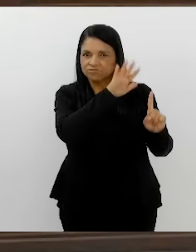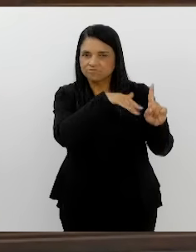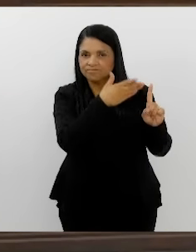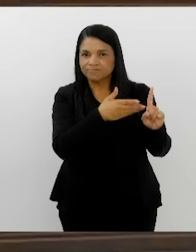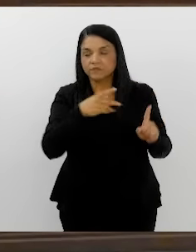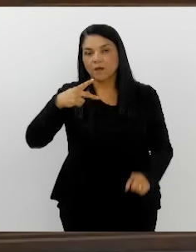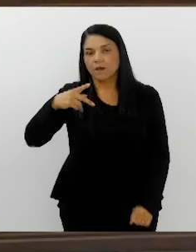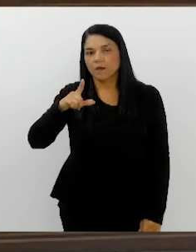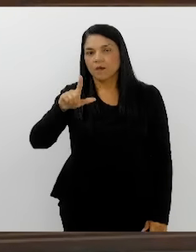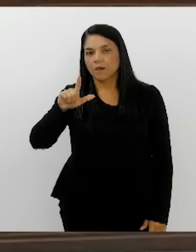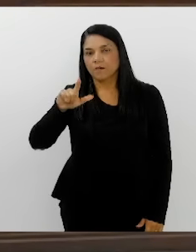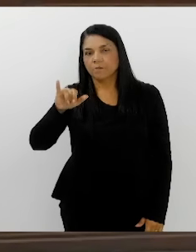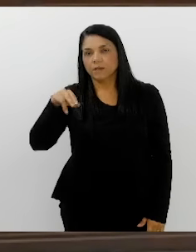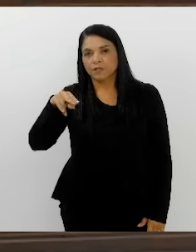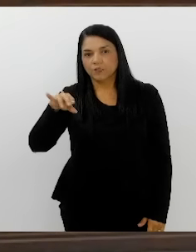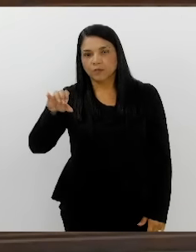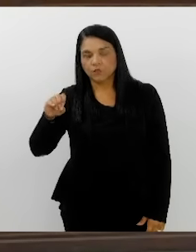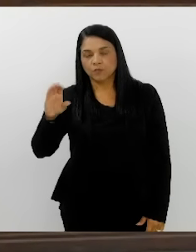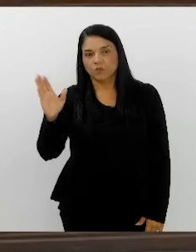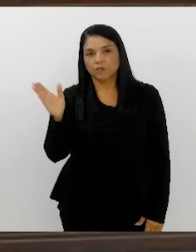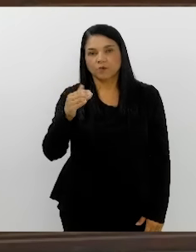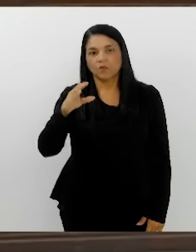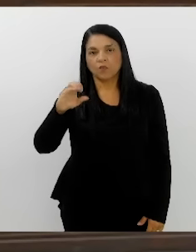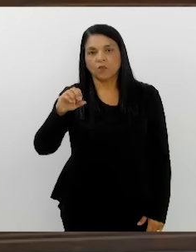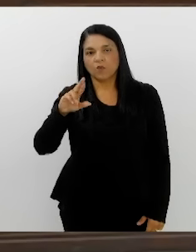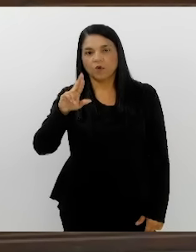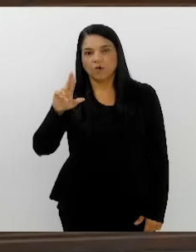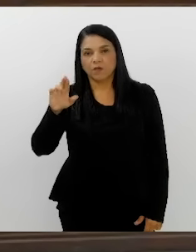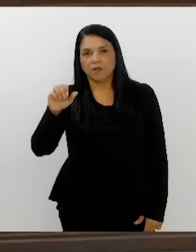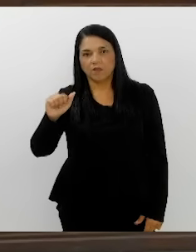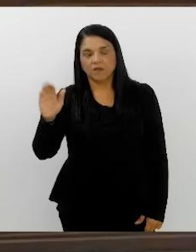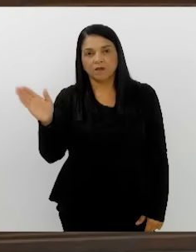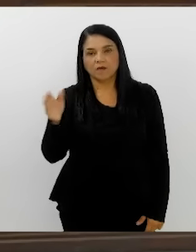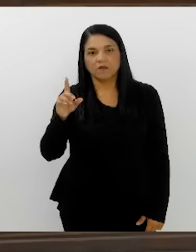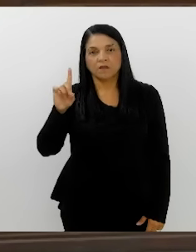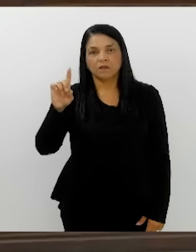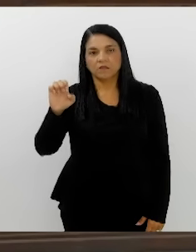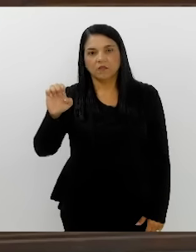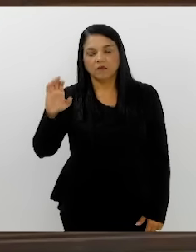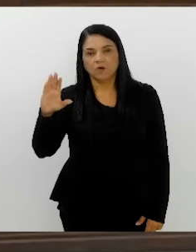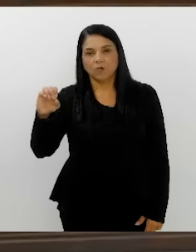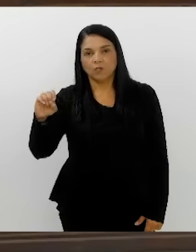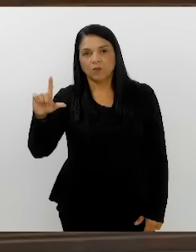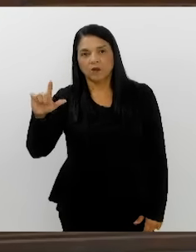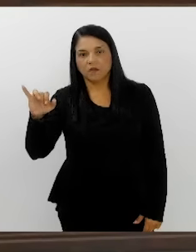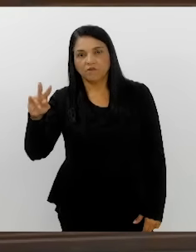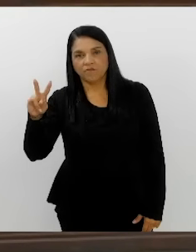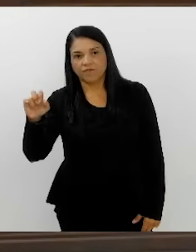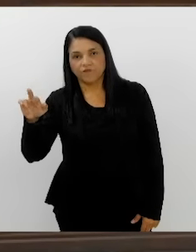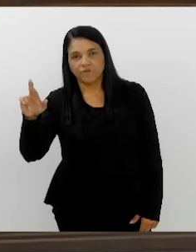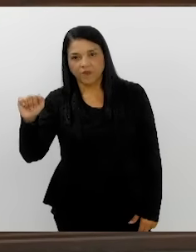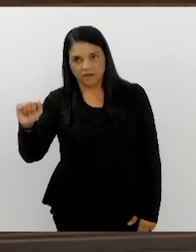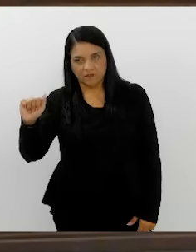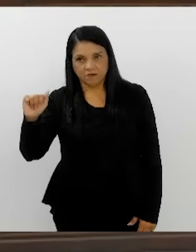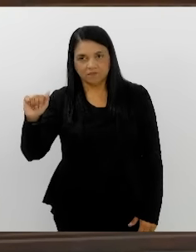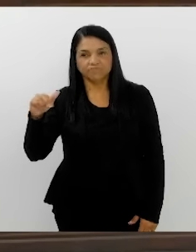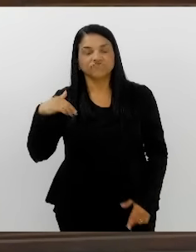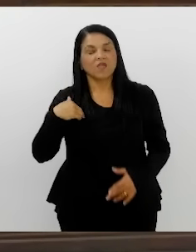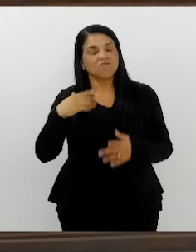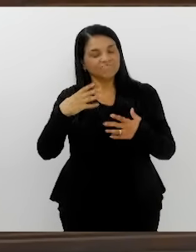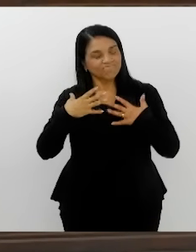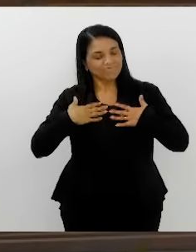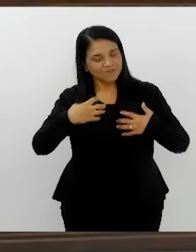Plínio Correia de Oliveira, Monsenhor João Clá. E como, Padre Ricardo, eu fico feliz de poder homenagear Monsenhor em